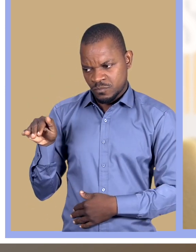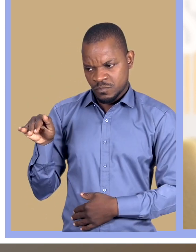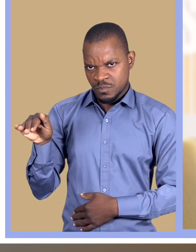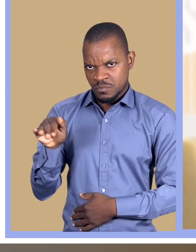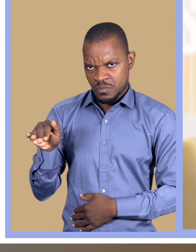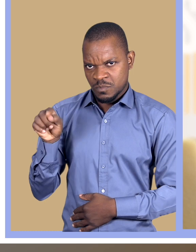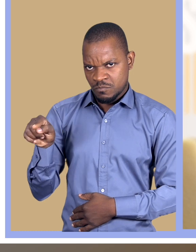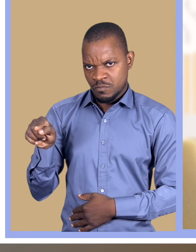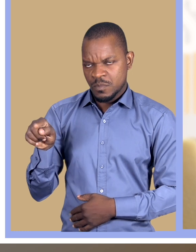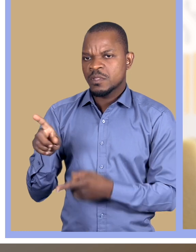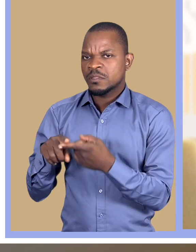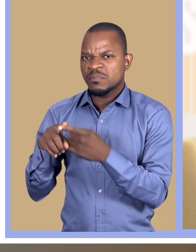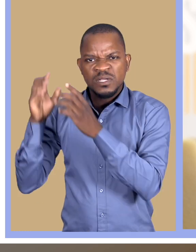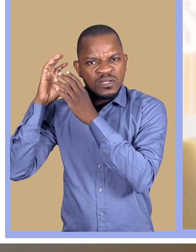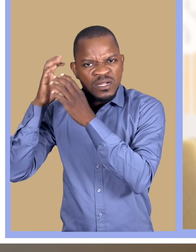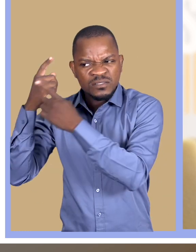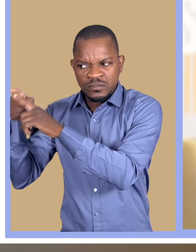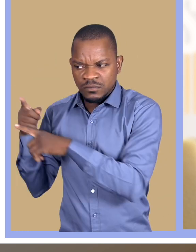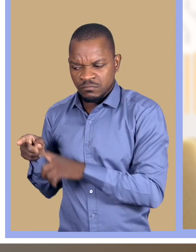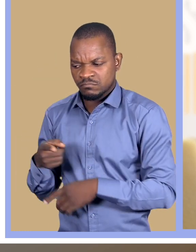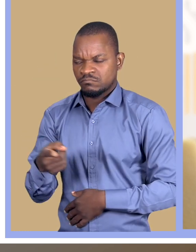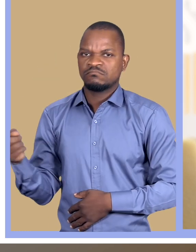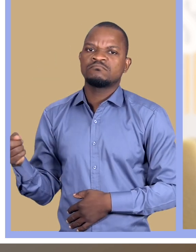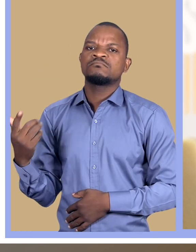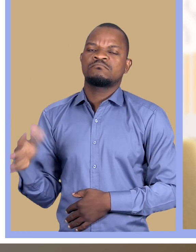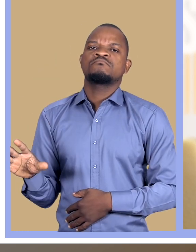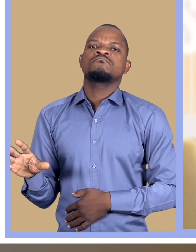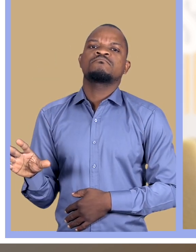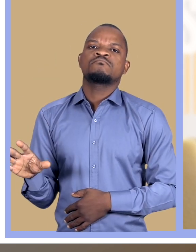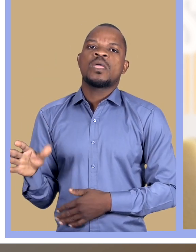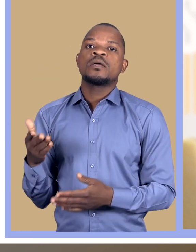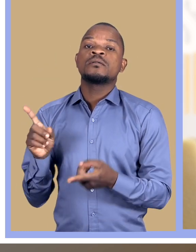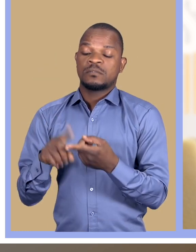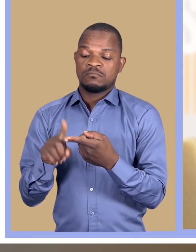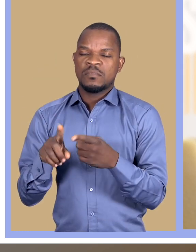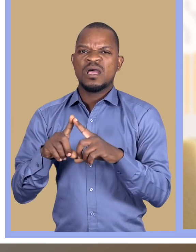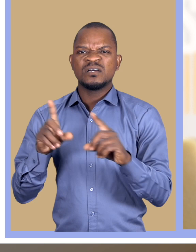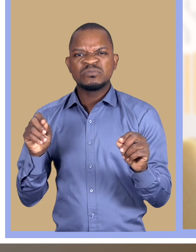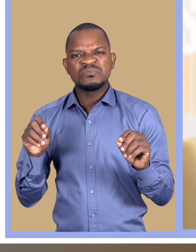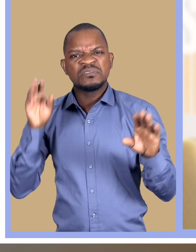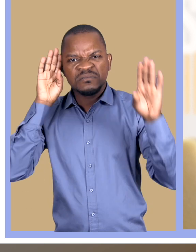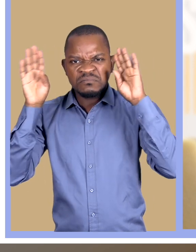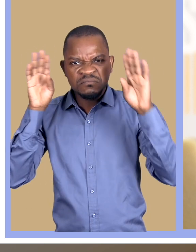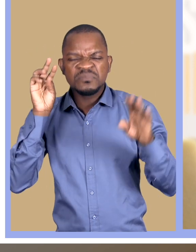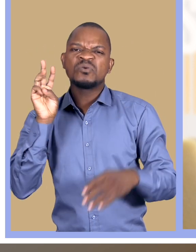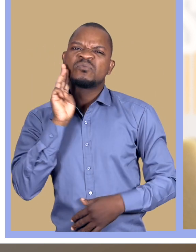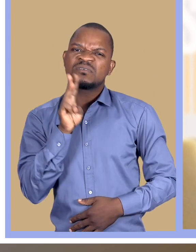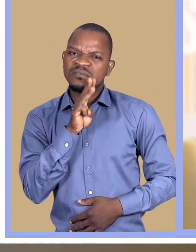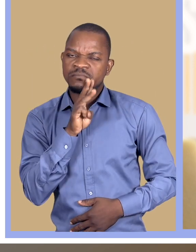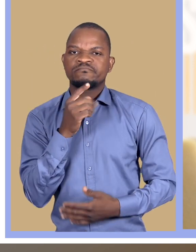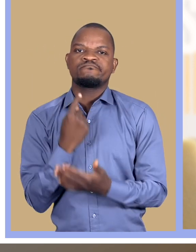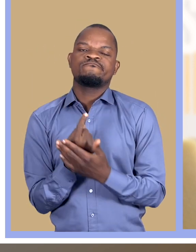dia, nós percebemos que há uma maior abertura, até porque as redes sociais também dão esta possibilidade às pessoas.